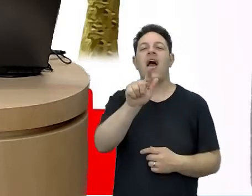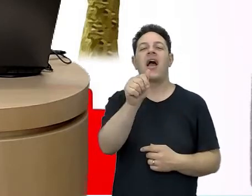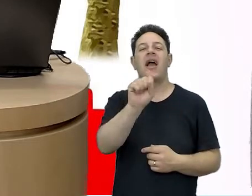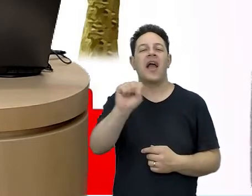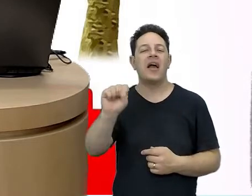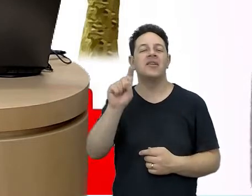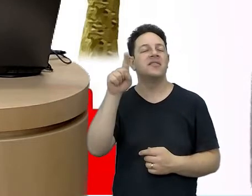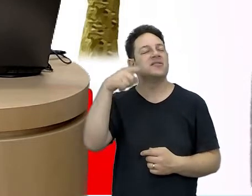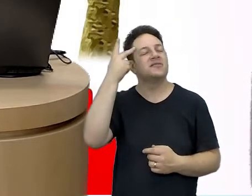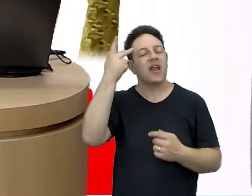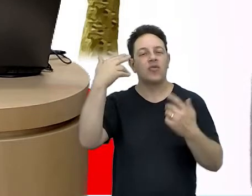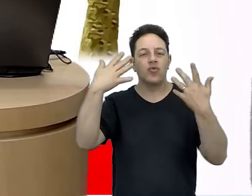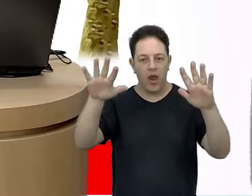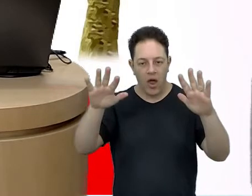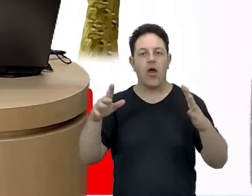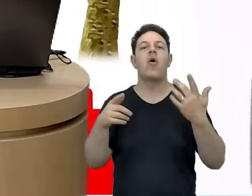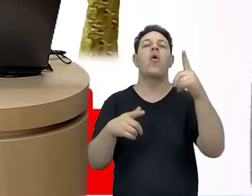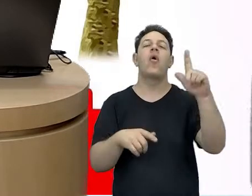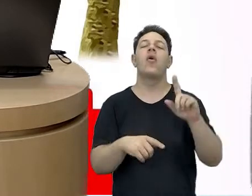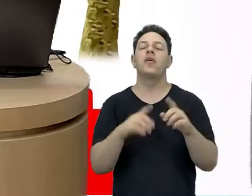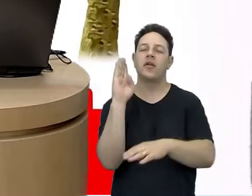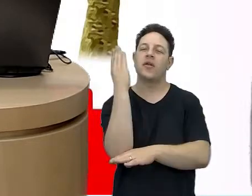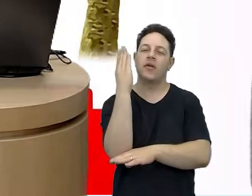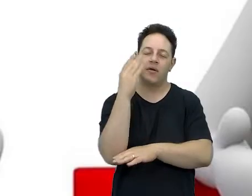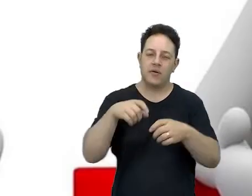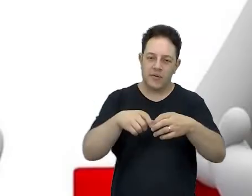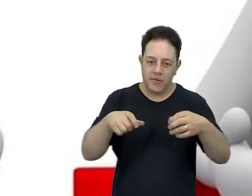também de carvão